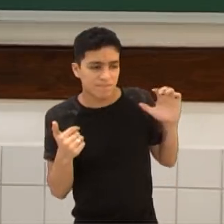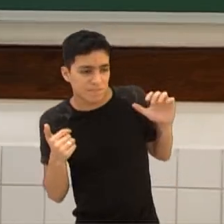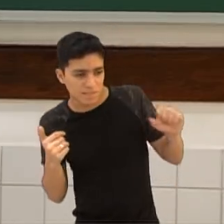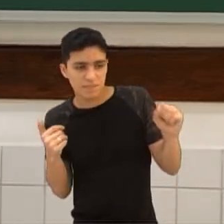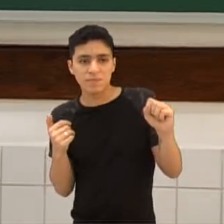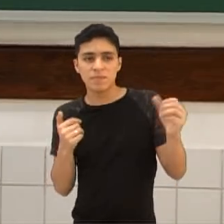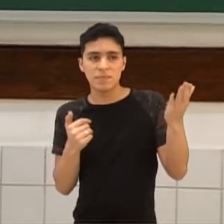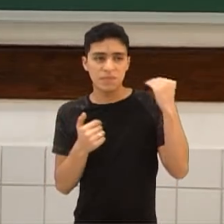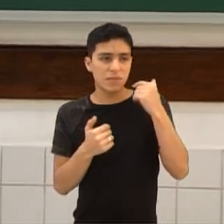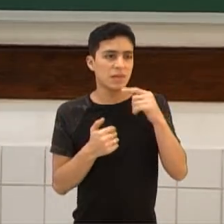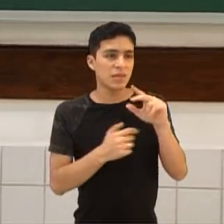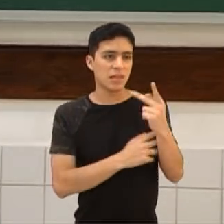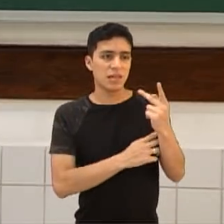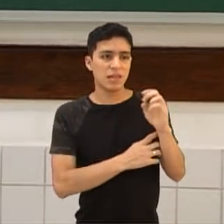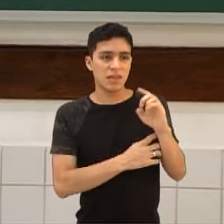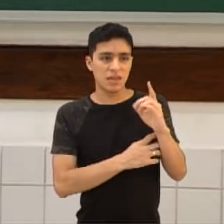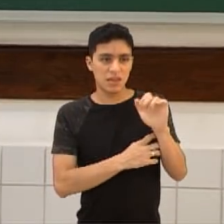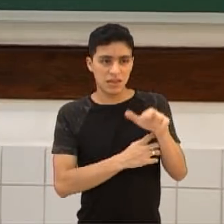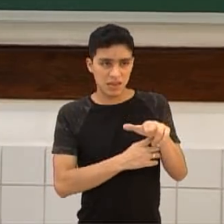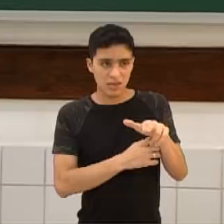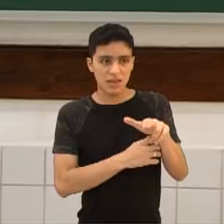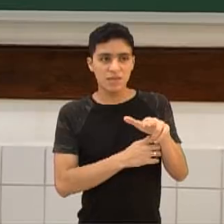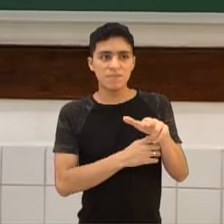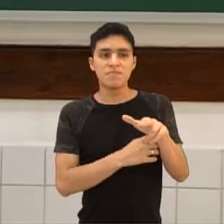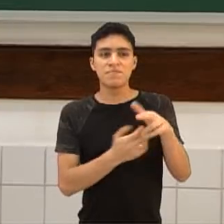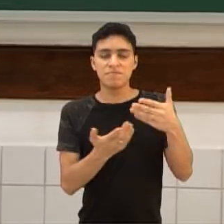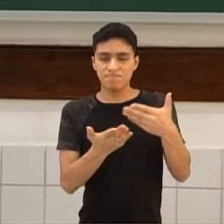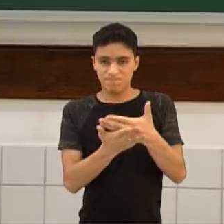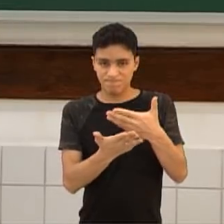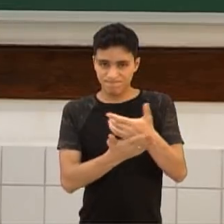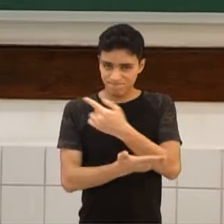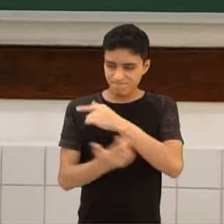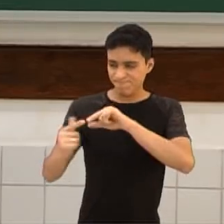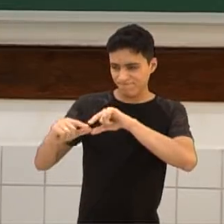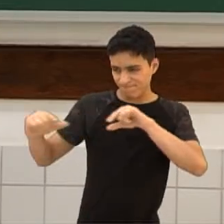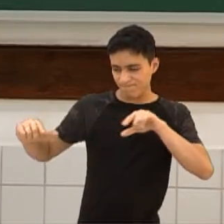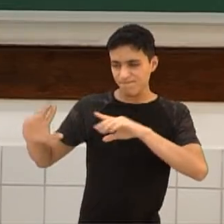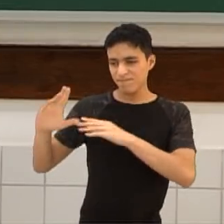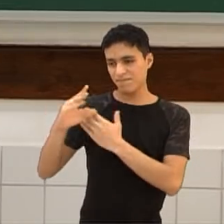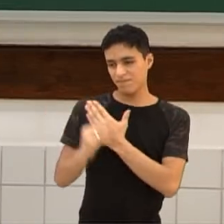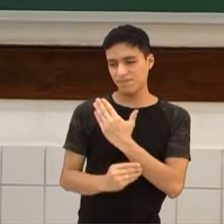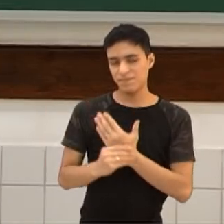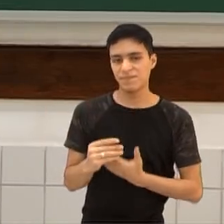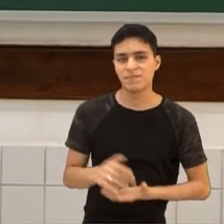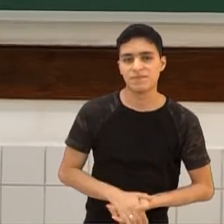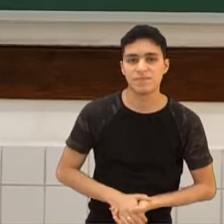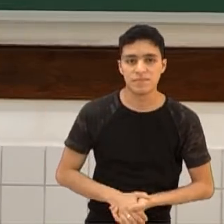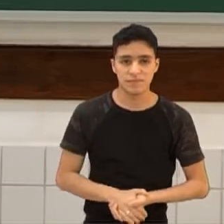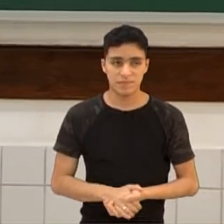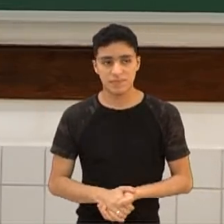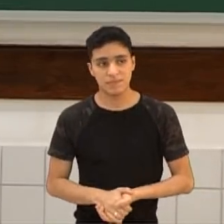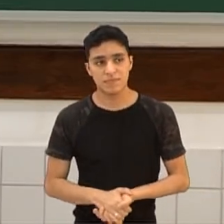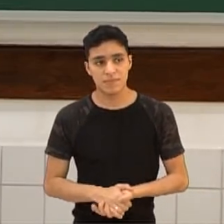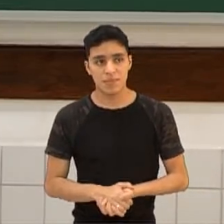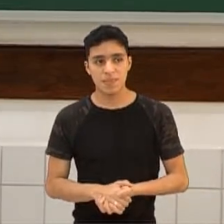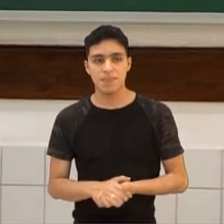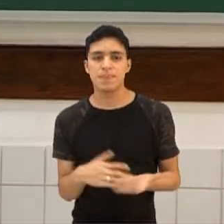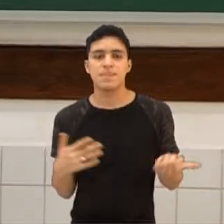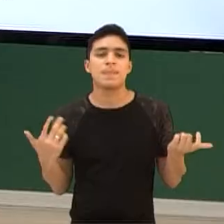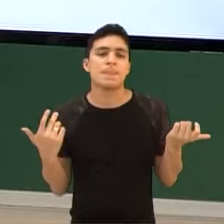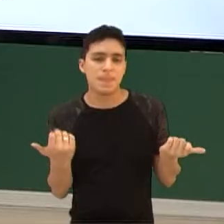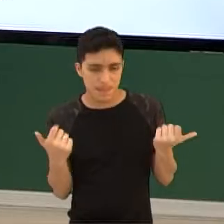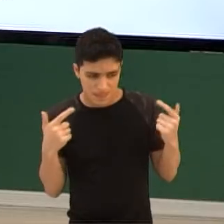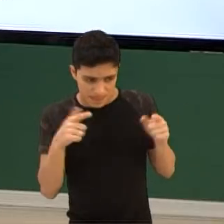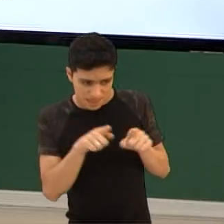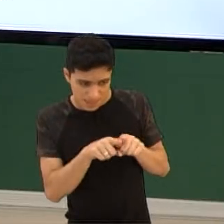do Halliday, né, da 10ª edição, volume 1, página 361 a 364. Bem,